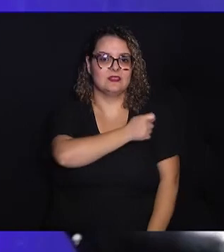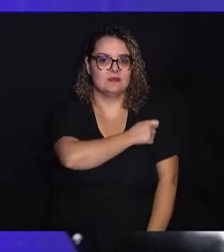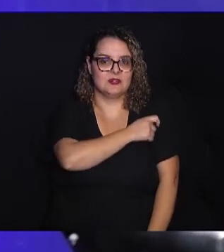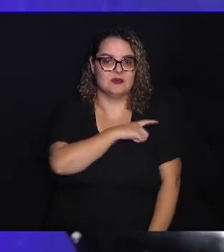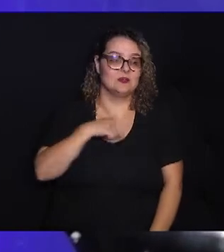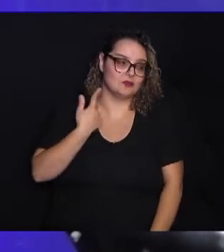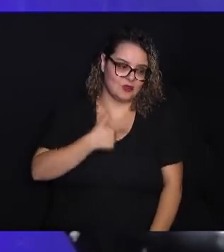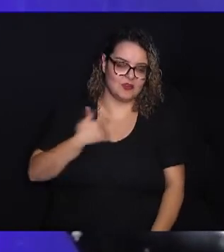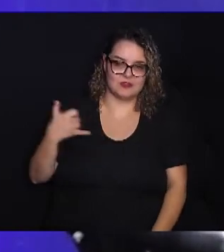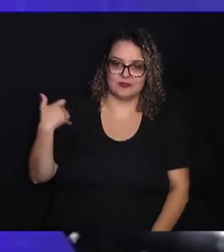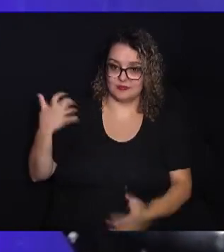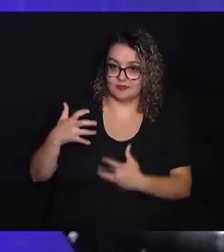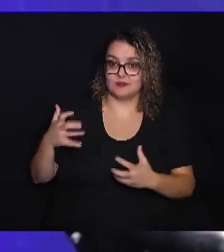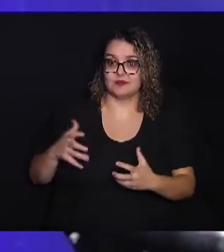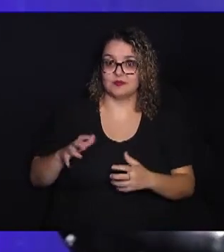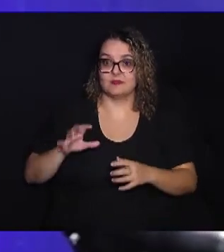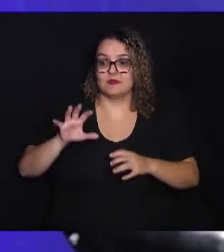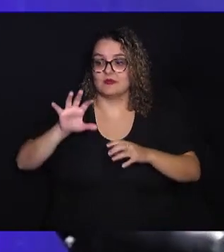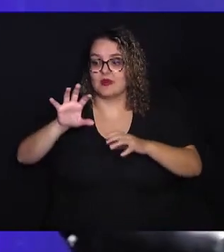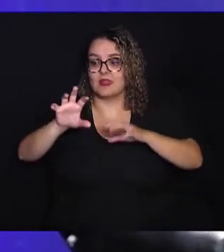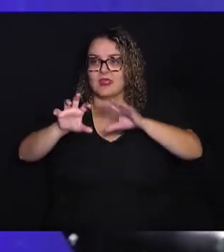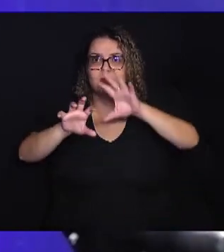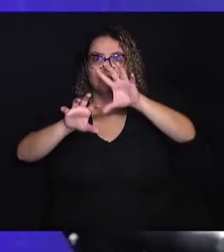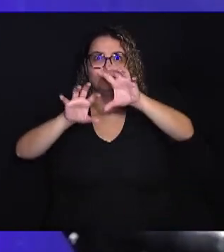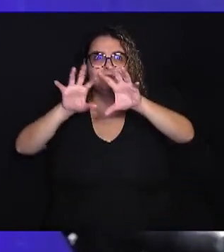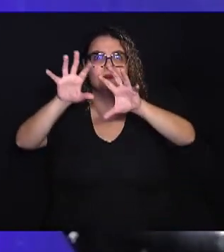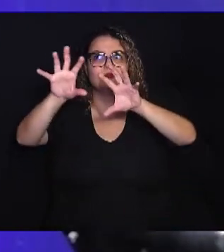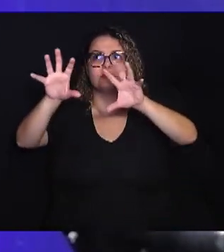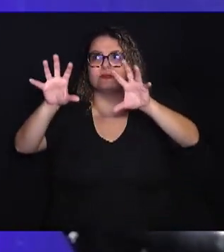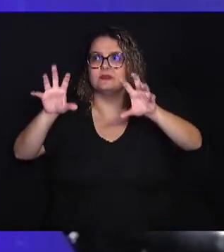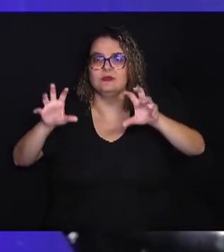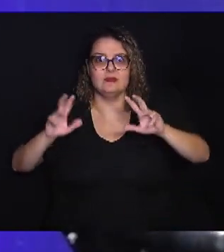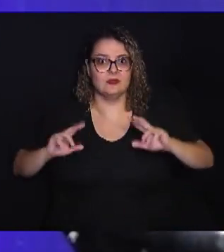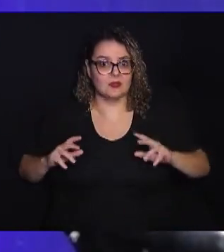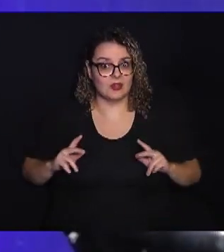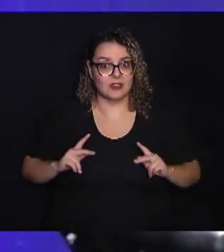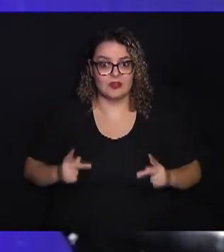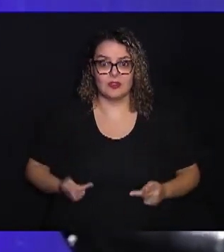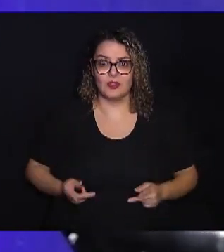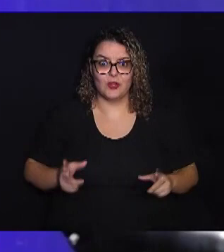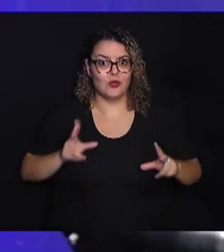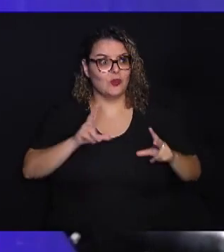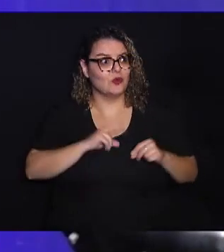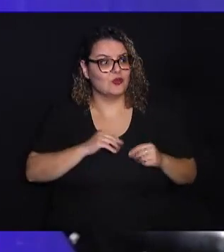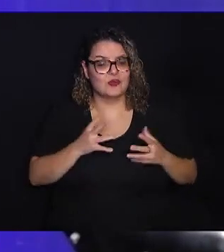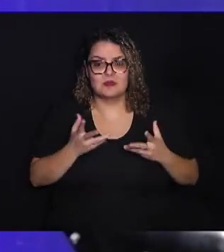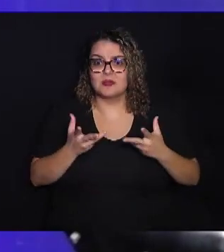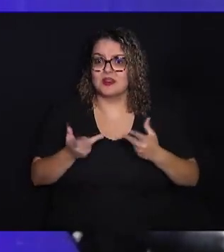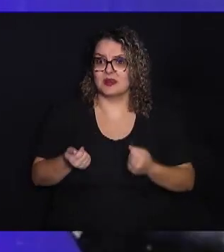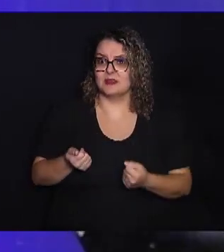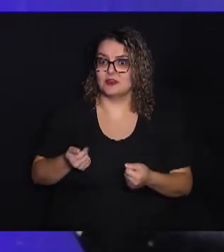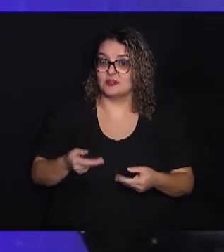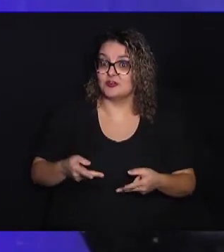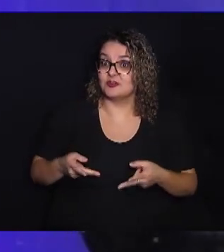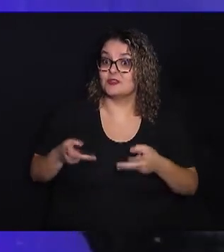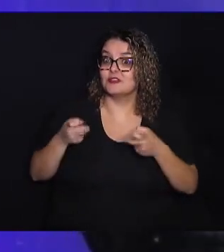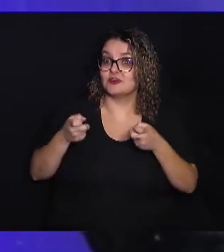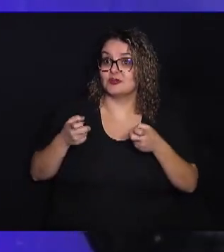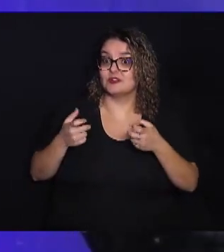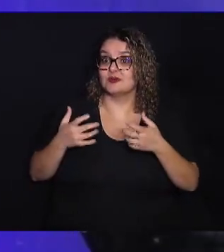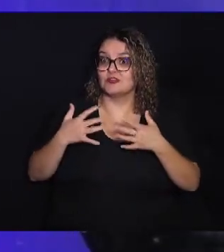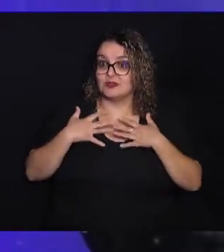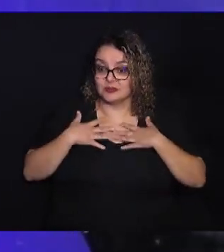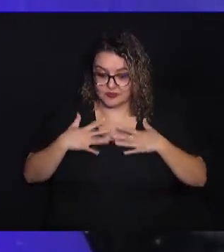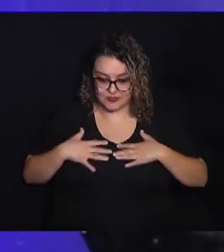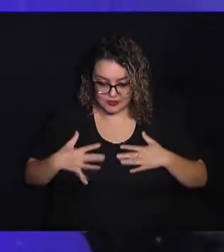e que ela podia tocar a figura humana, então ela diz, gente, mas que coisa mais fantástica da gente perceber o toque do corpo